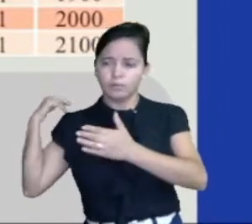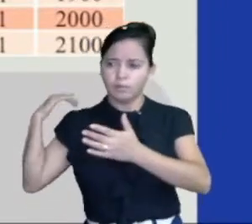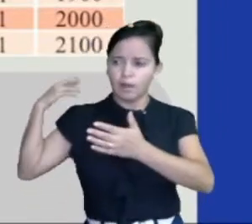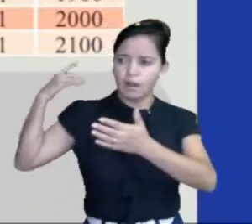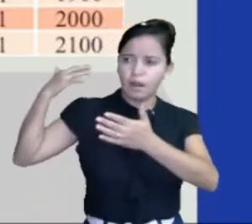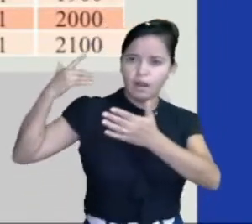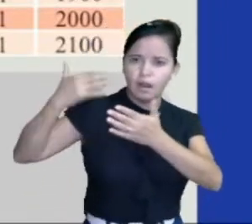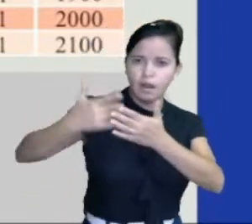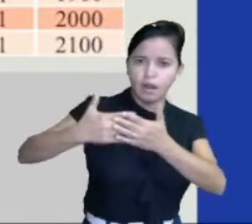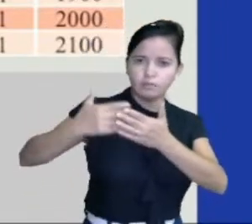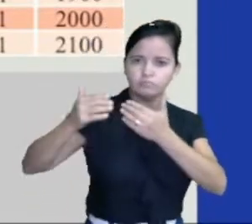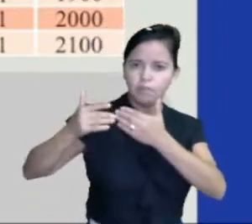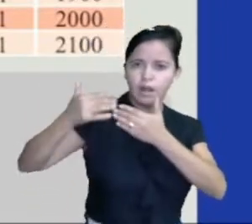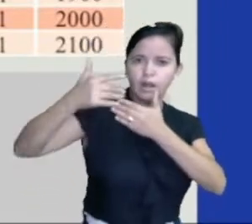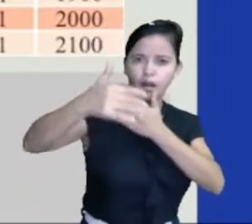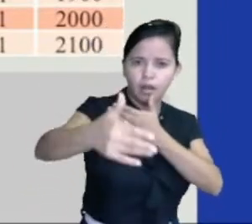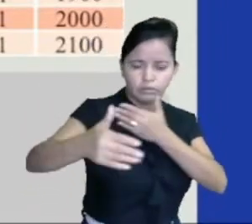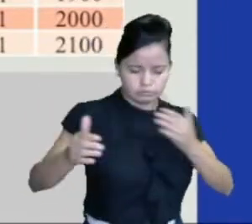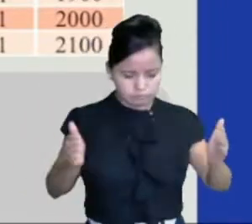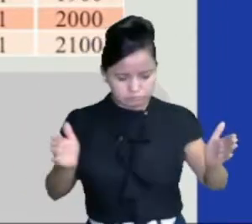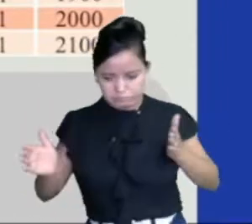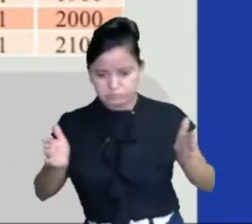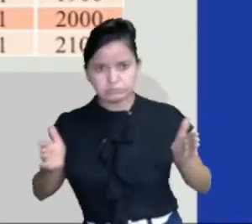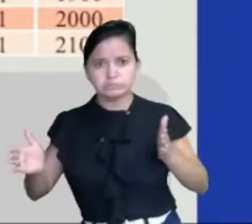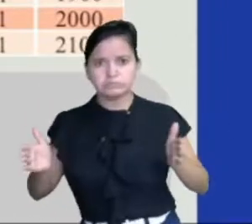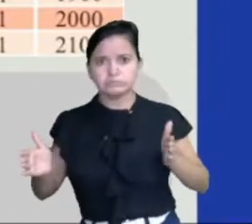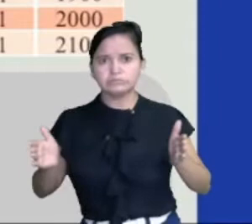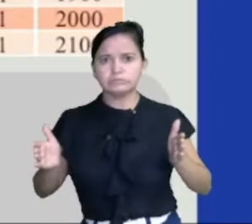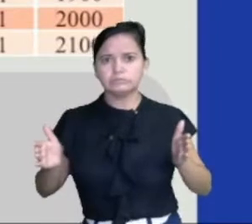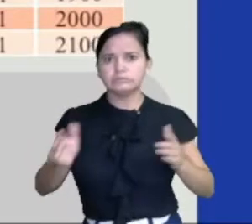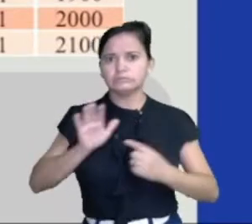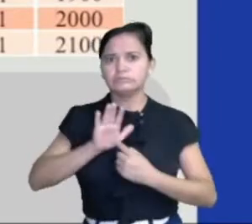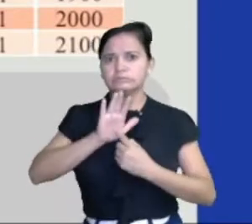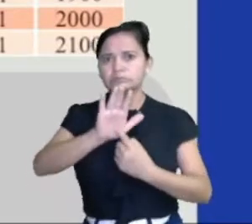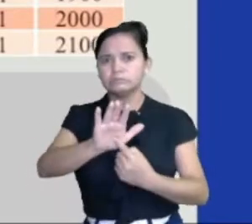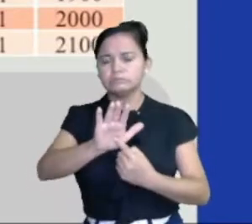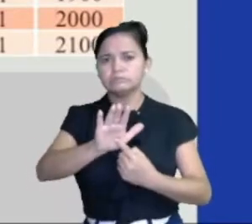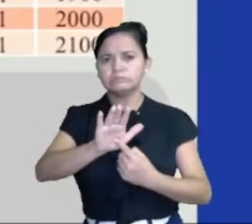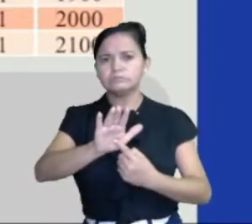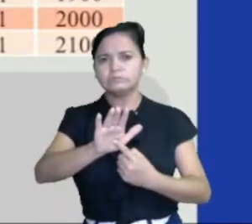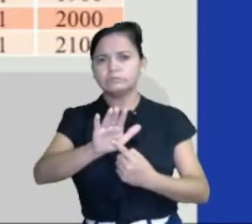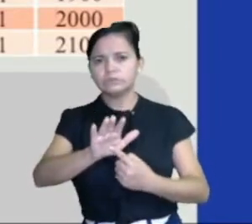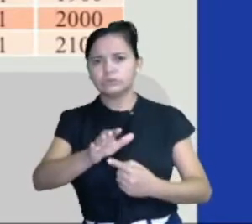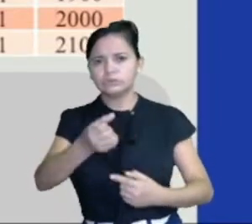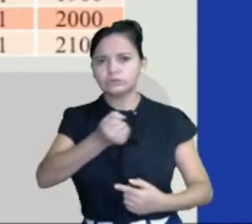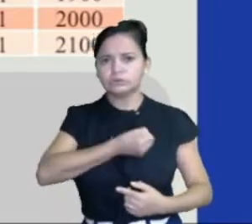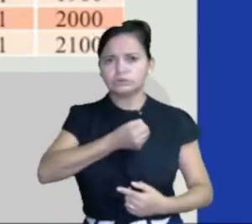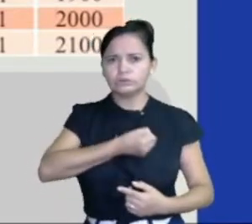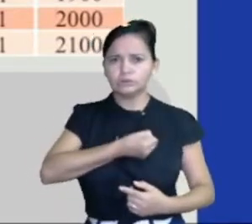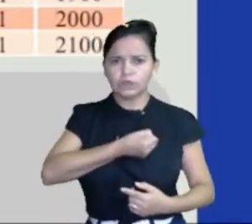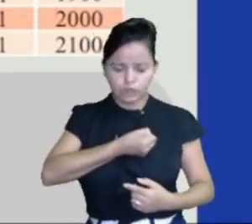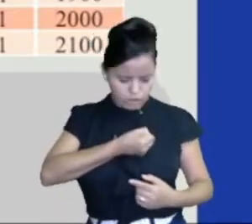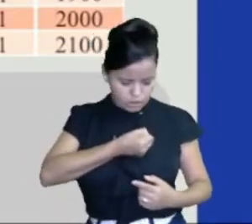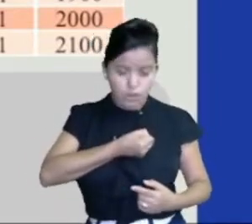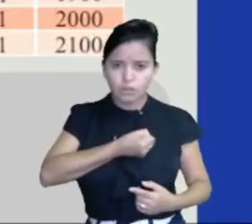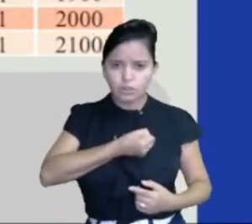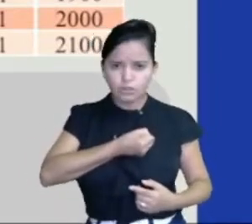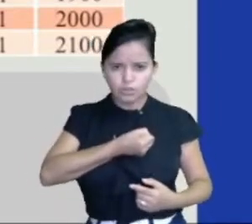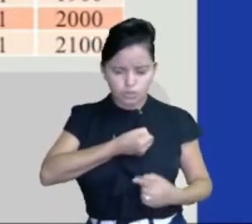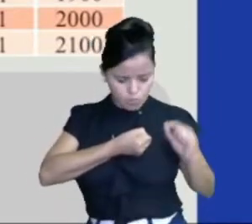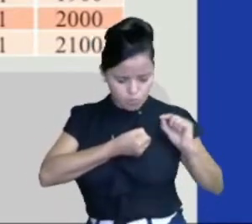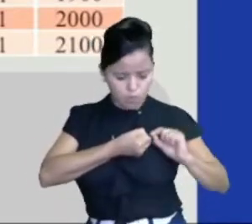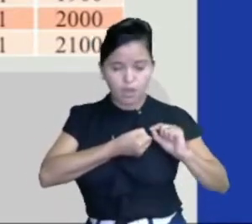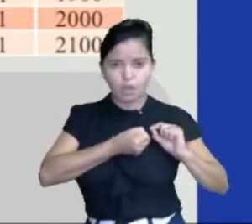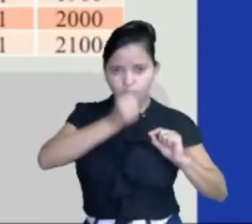esses períodos, é que eles são caracterizados ou apresentados através de numerais romanos. Então,